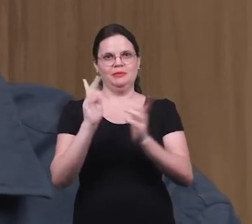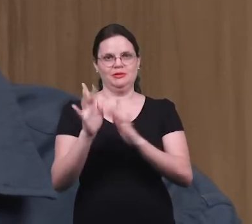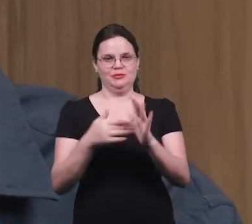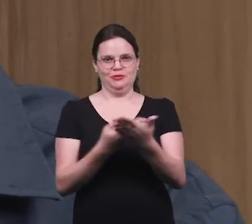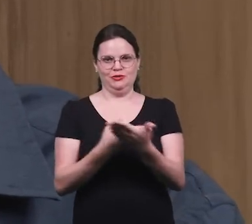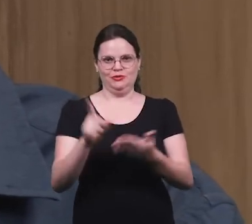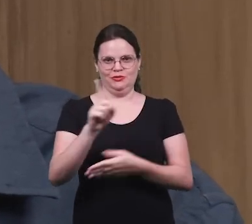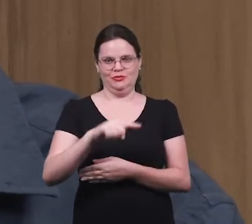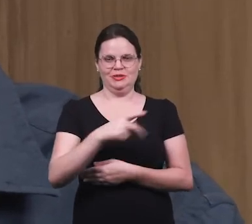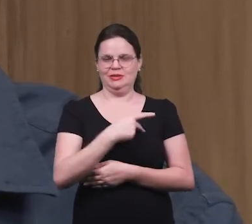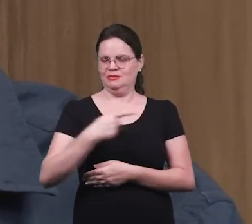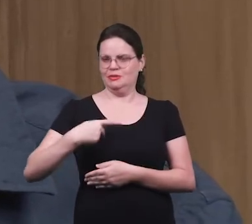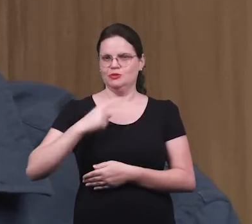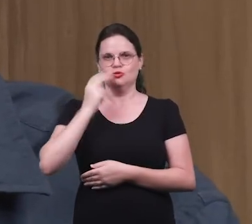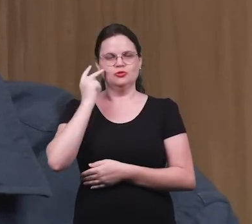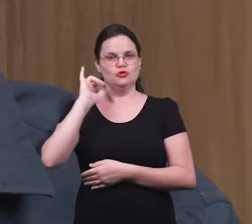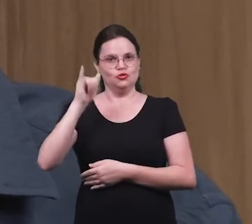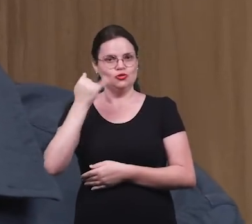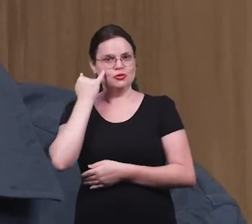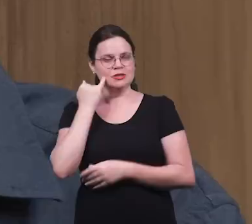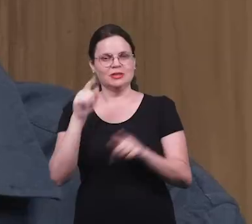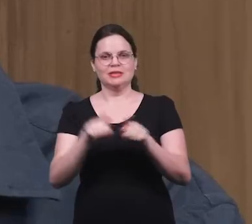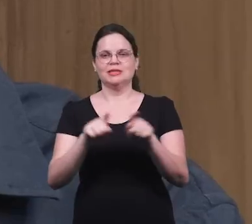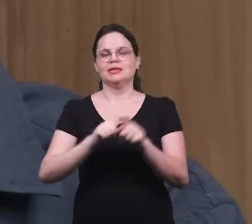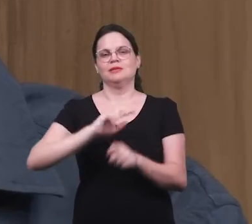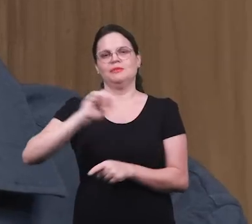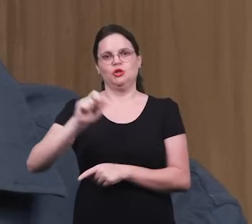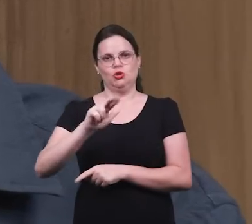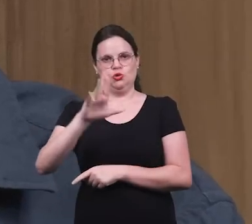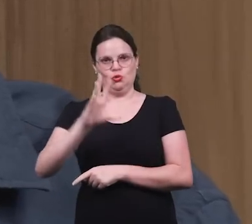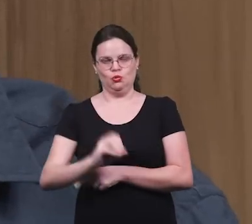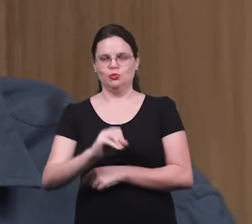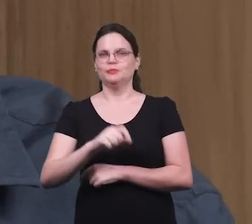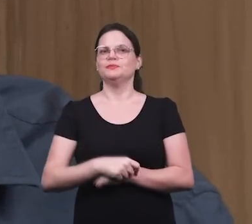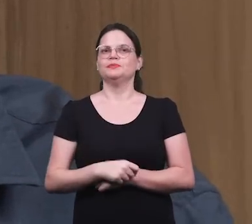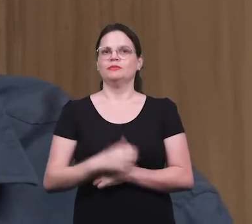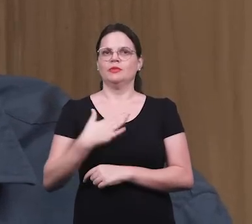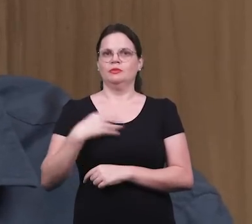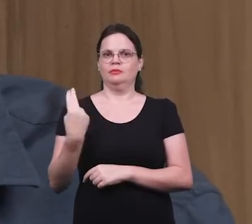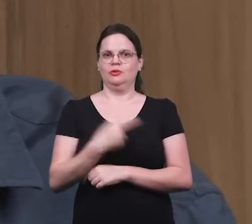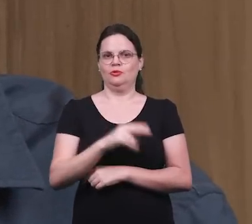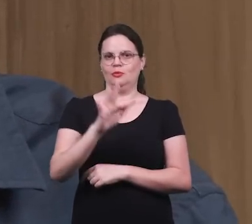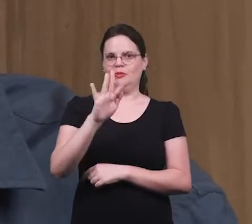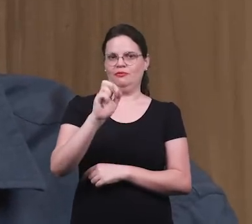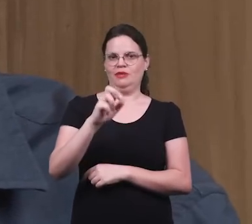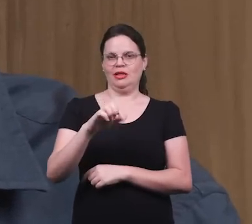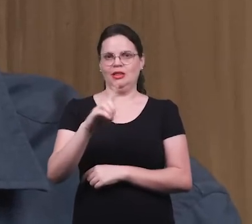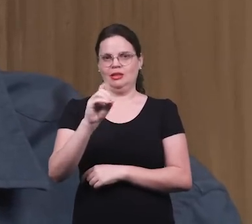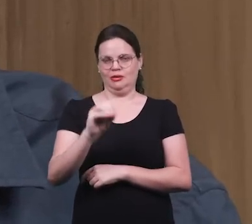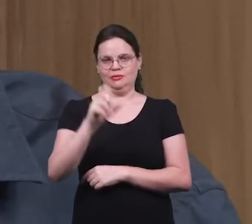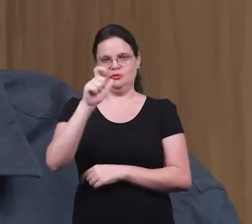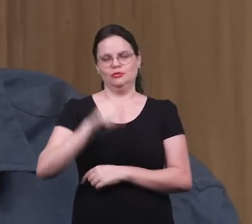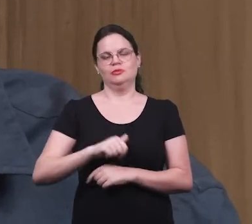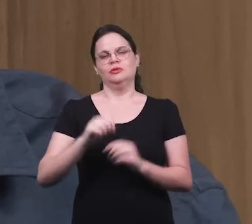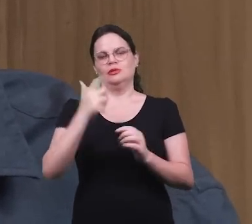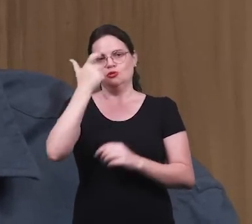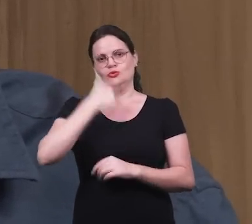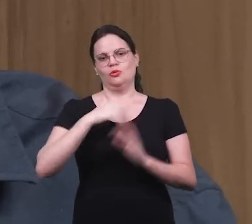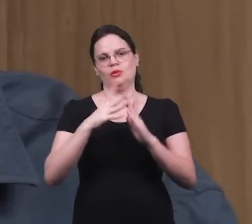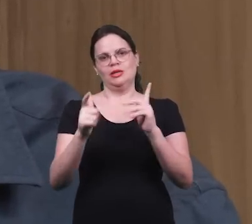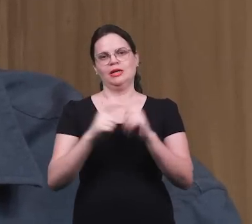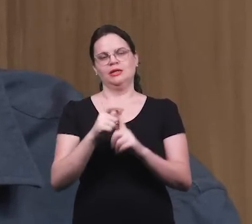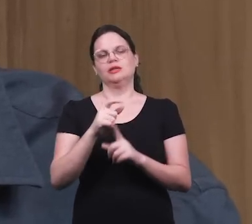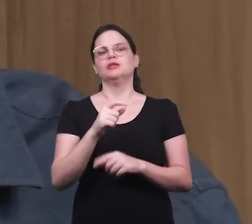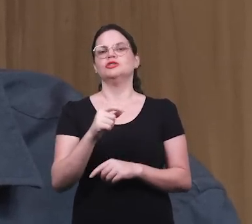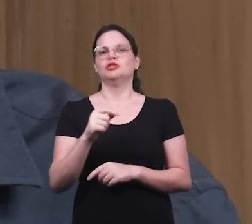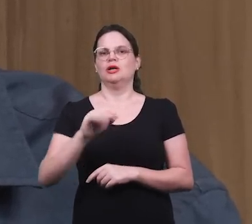Jesus, pastor Júlio, pastor Josias, todos que estão nos assistindo. Meu nome é Fernando, né? Eu sou da igreja de Jabuticaba, do